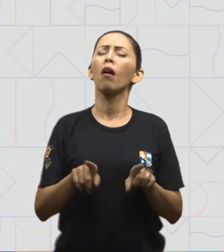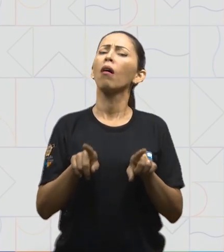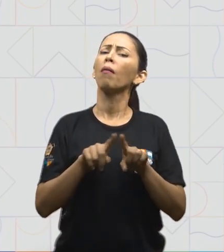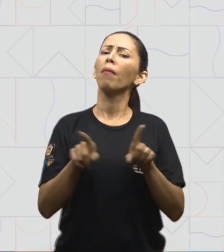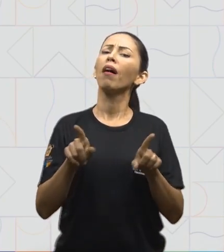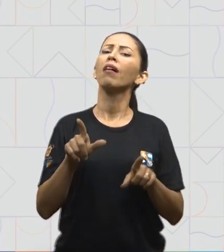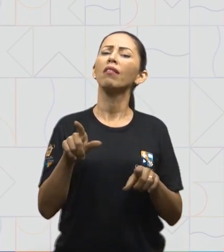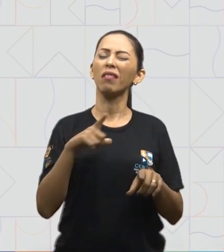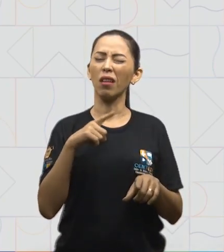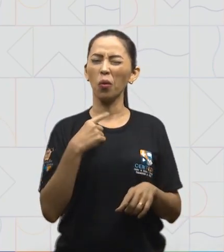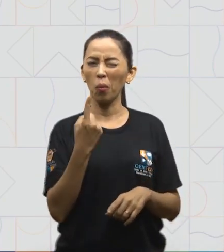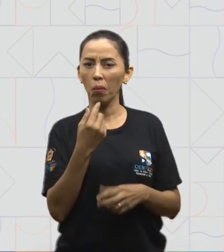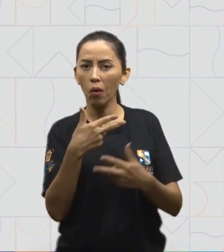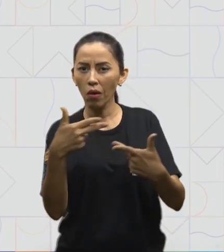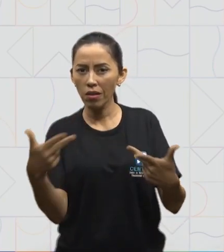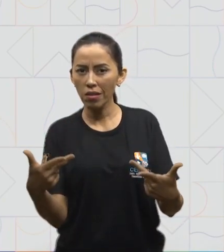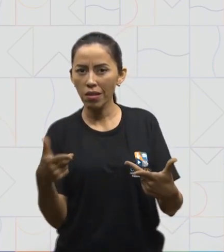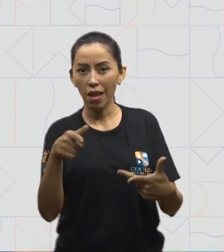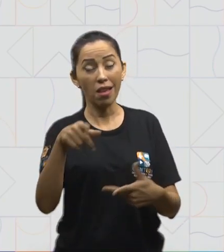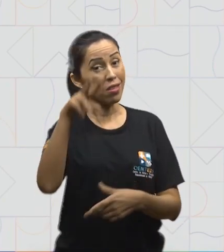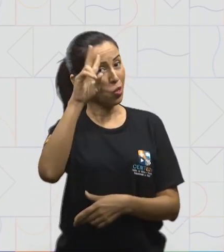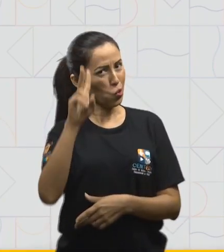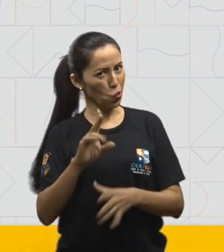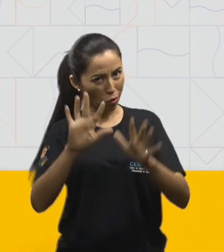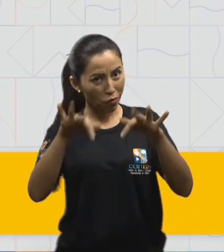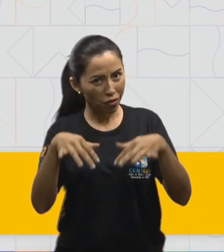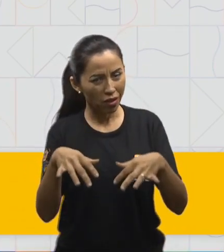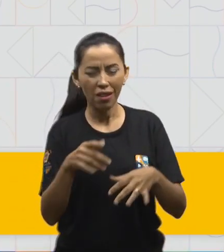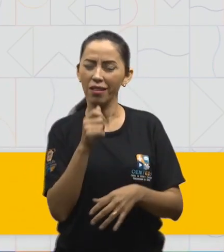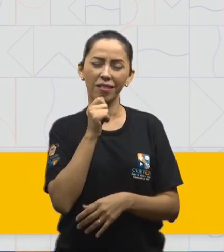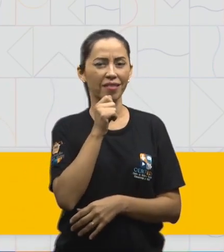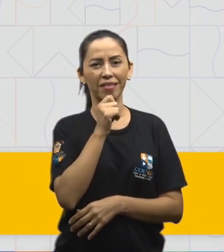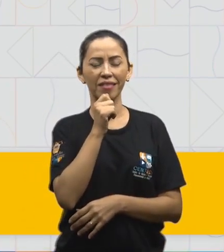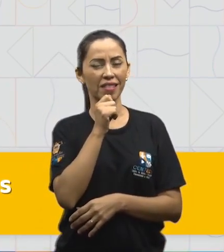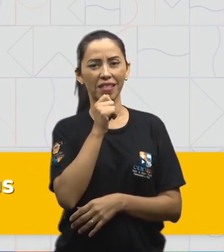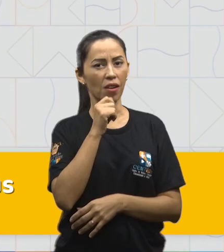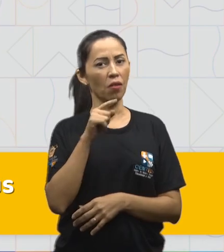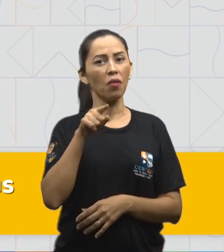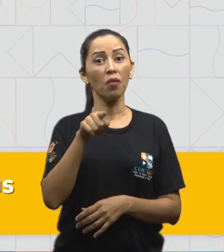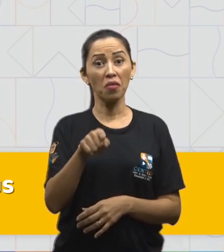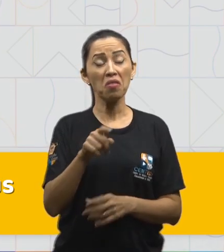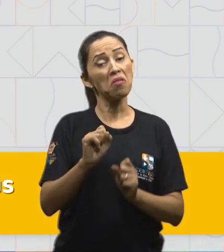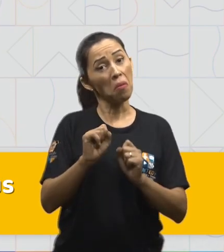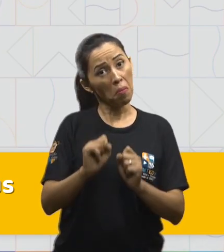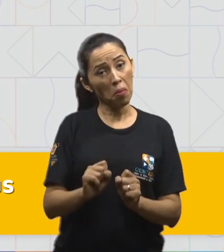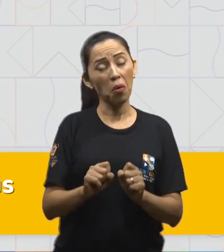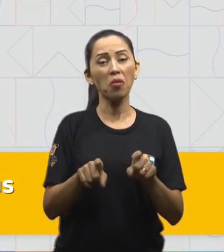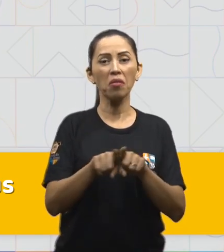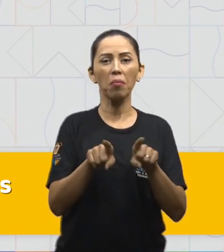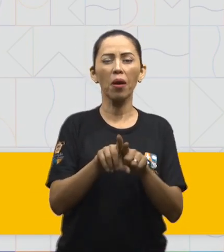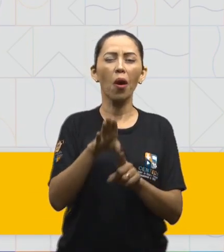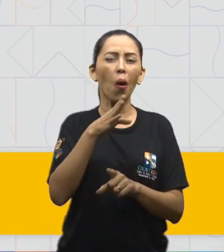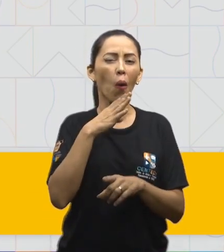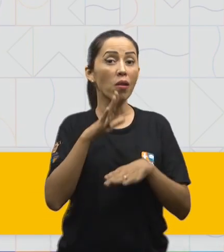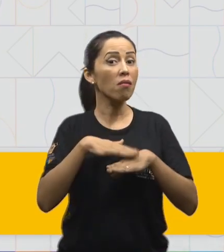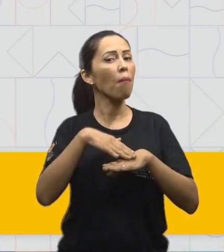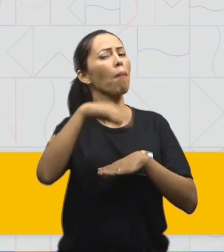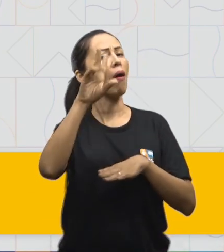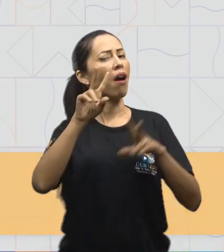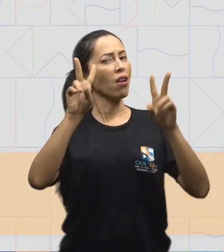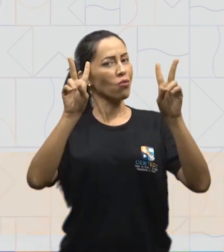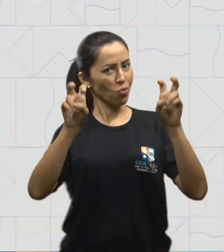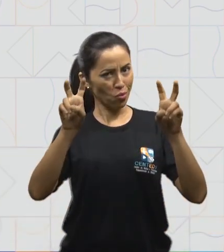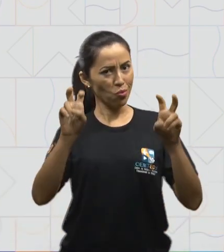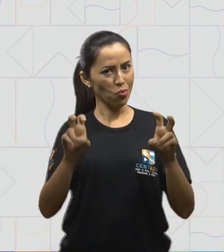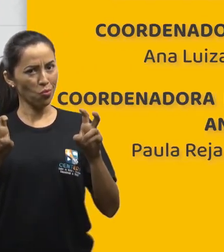mais uma coisinha. Essa história não acaba aqui. Você pode conhecer ainda mais sobre esse assunto. Que